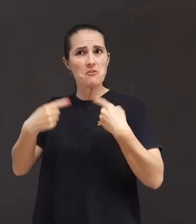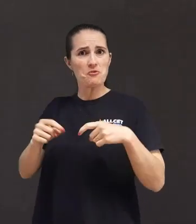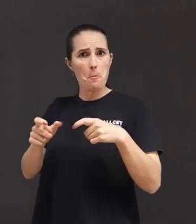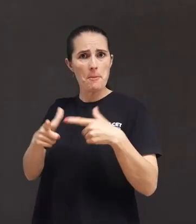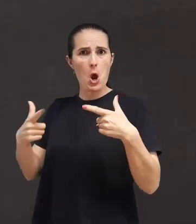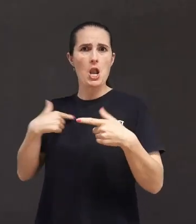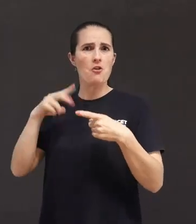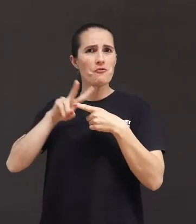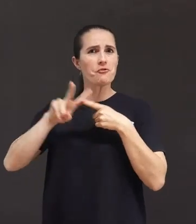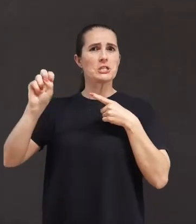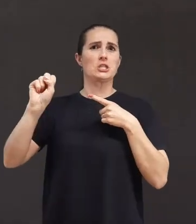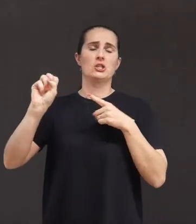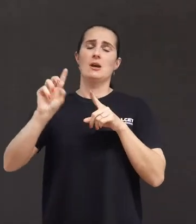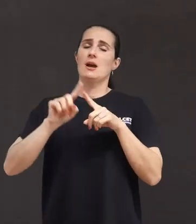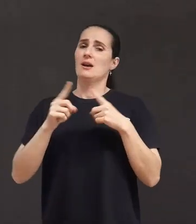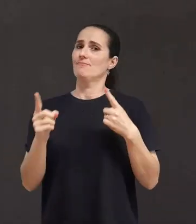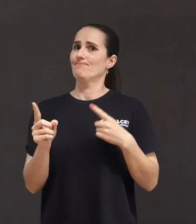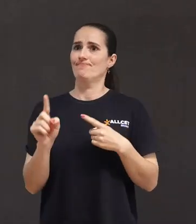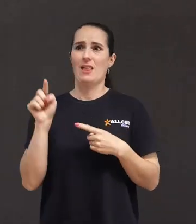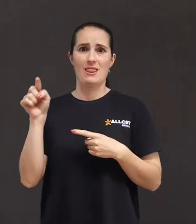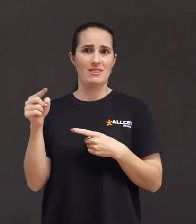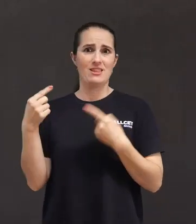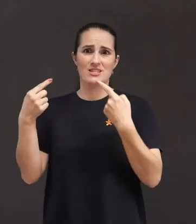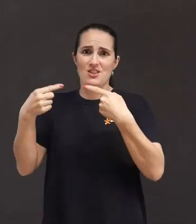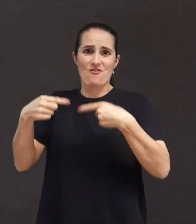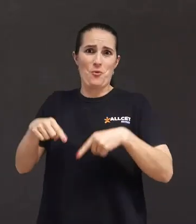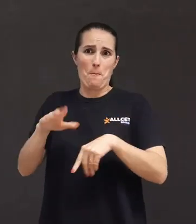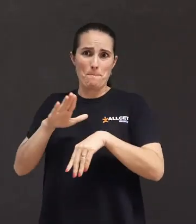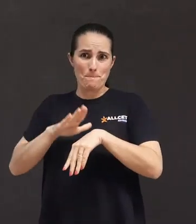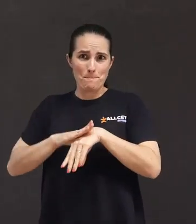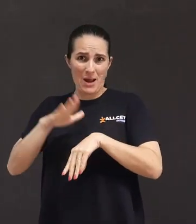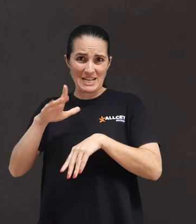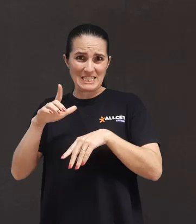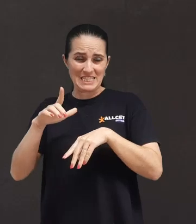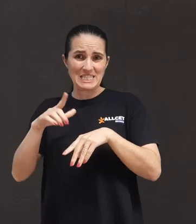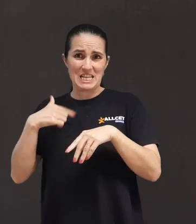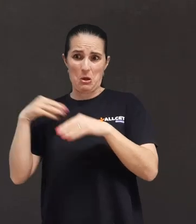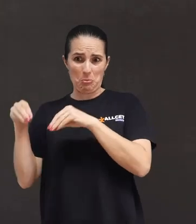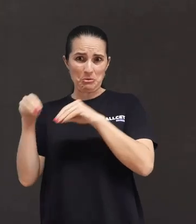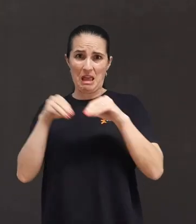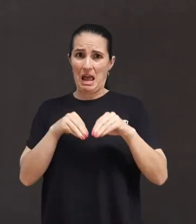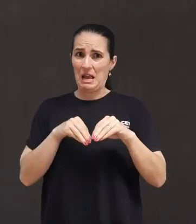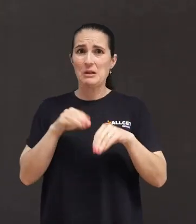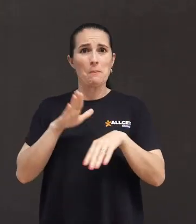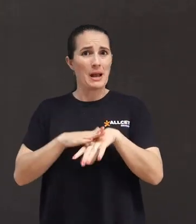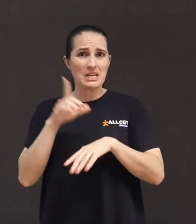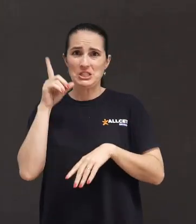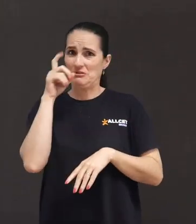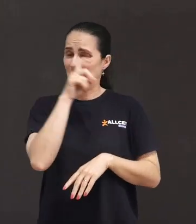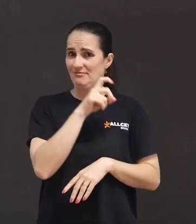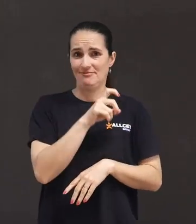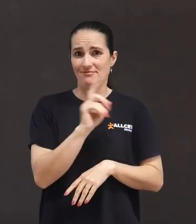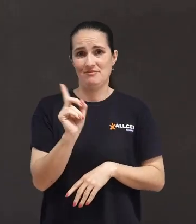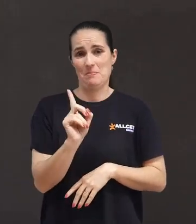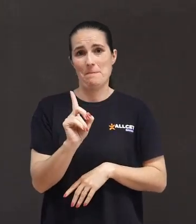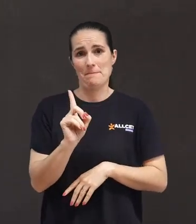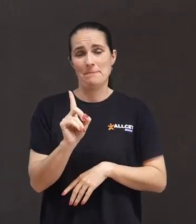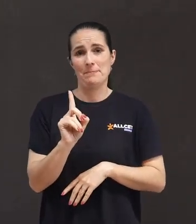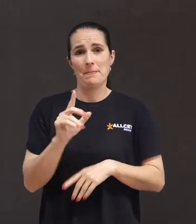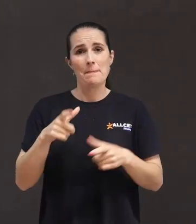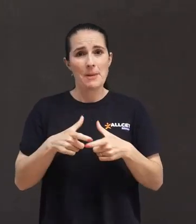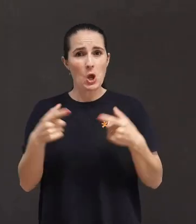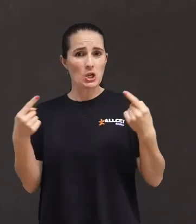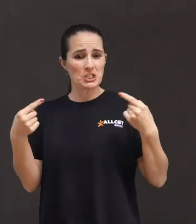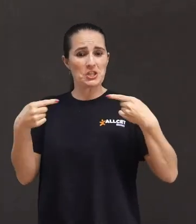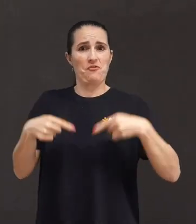tinha vencido, mas esse não foi o maior, né? Esse não foi o maior desafio. O maior desafio ia ser a partir